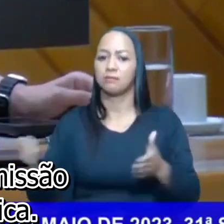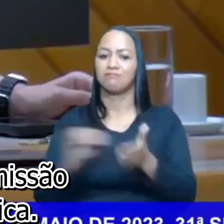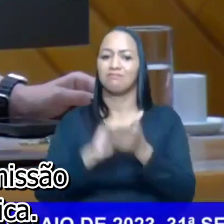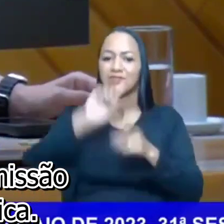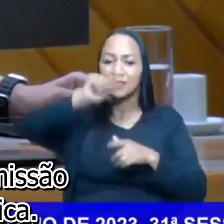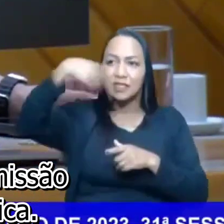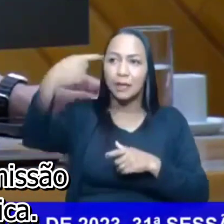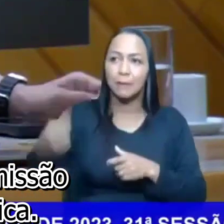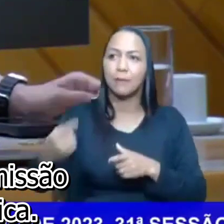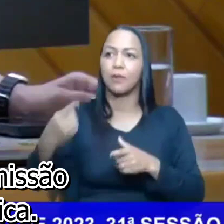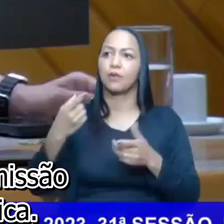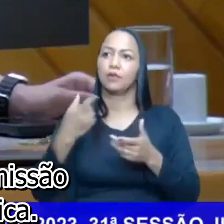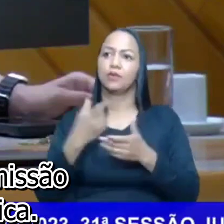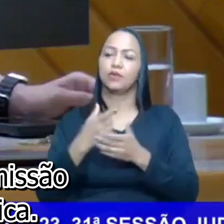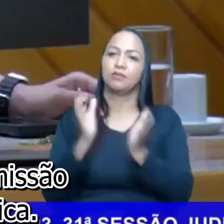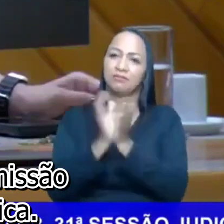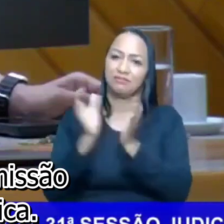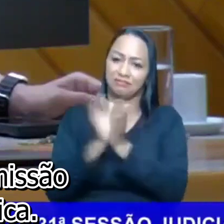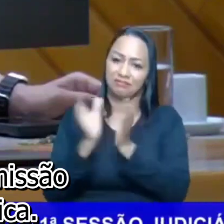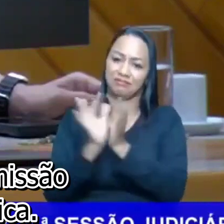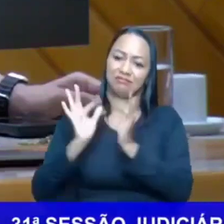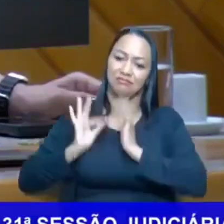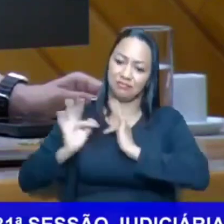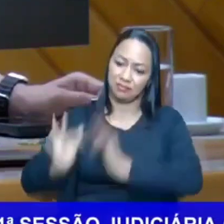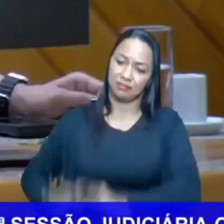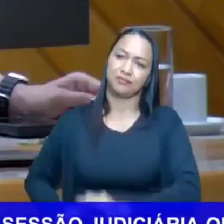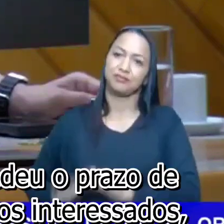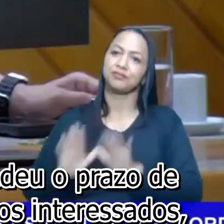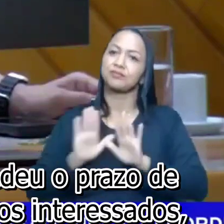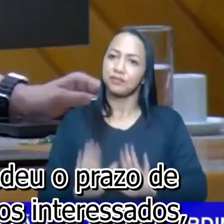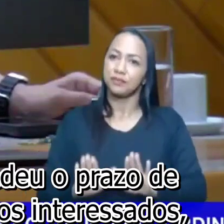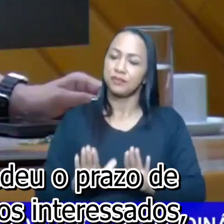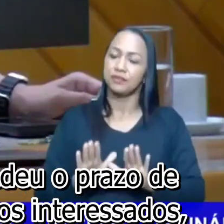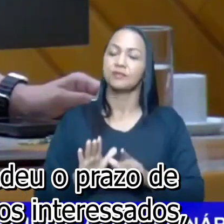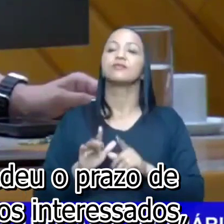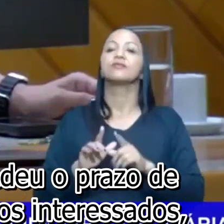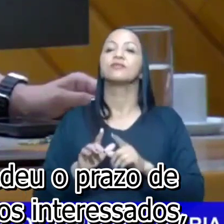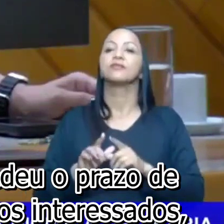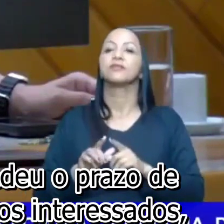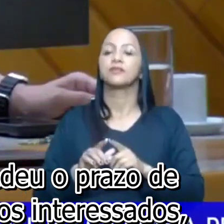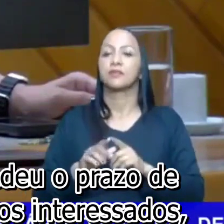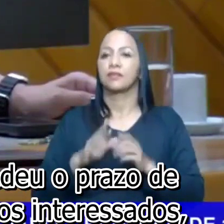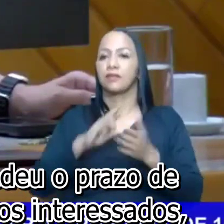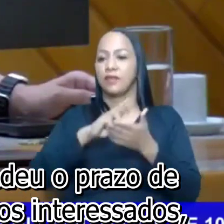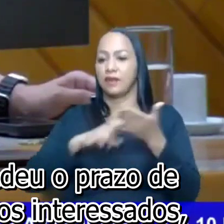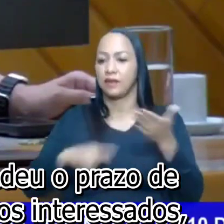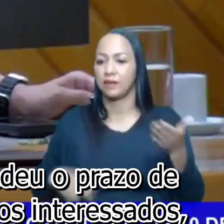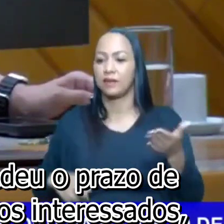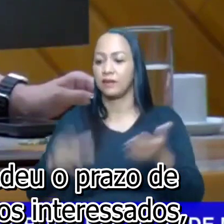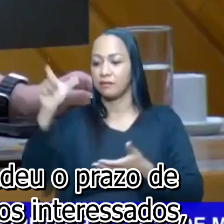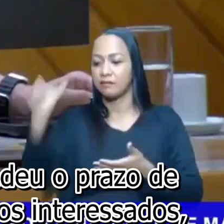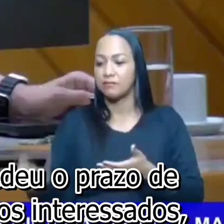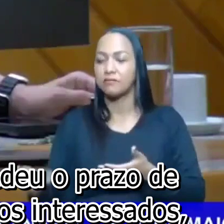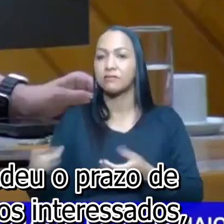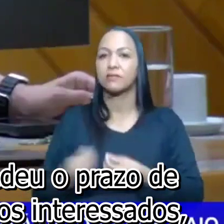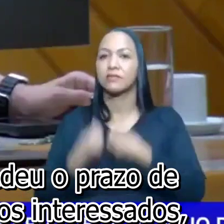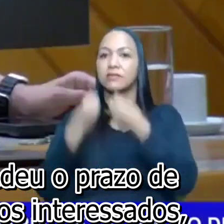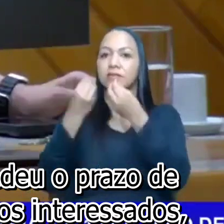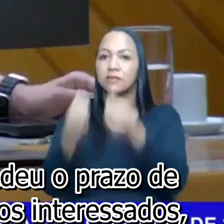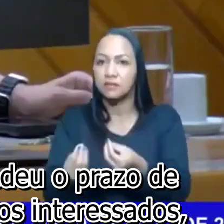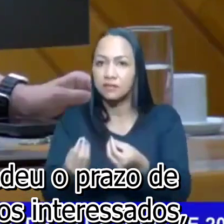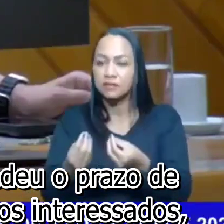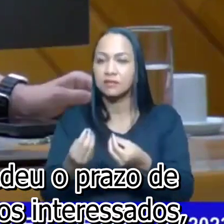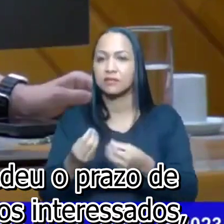parecer conclusivo pela unidade técnica. Todavia, no caso dos autos, o relator, à época, concedeu o prazo de norma